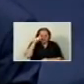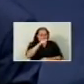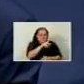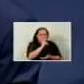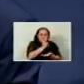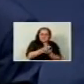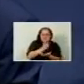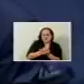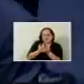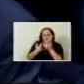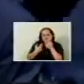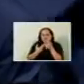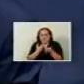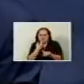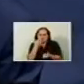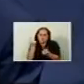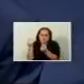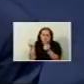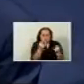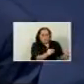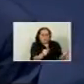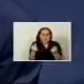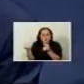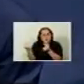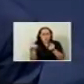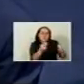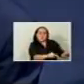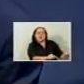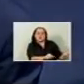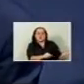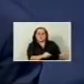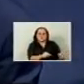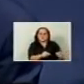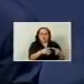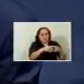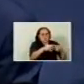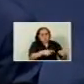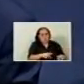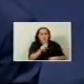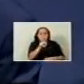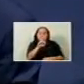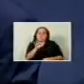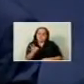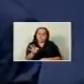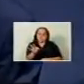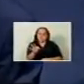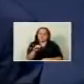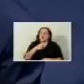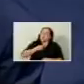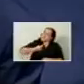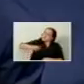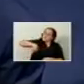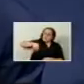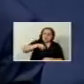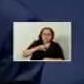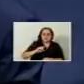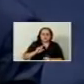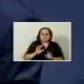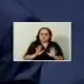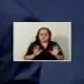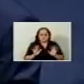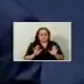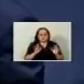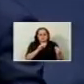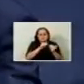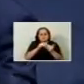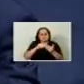essa prática de atacar de maneira desqualificada o PT e o presidente Lula, nós vamos, infelizmente, não poder ter